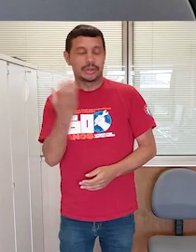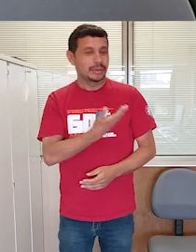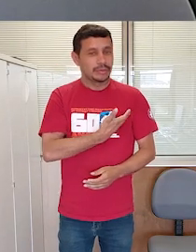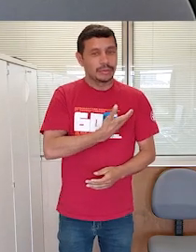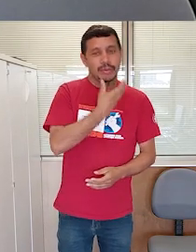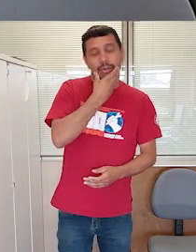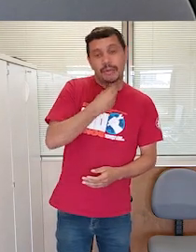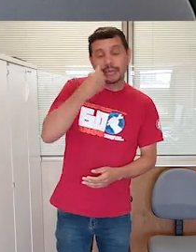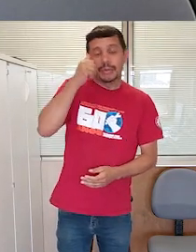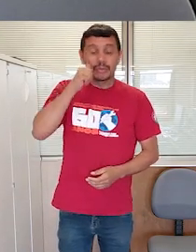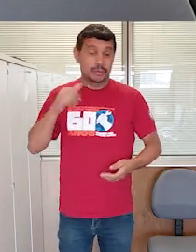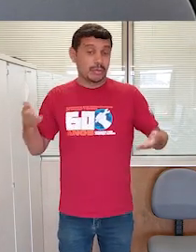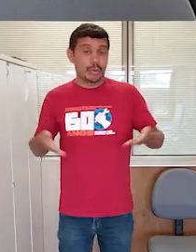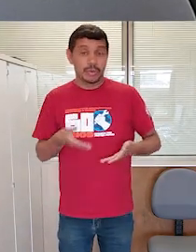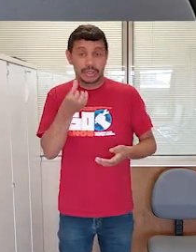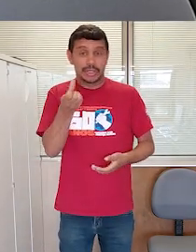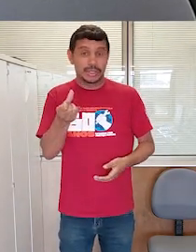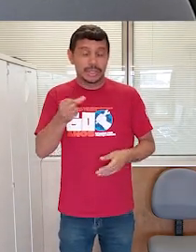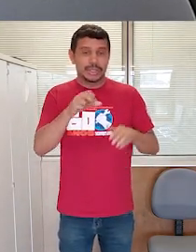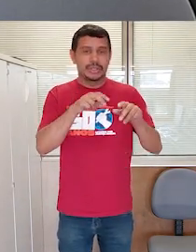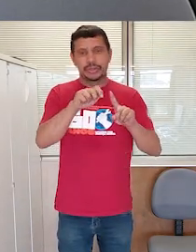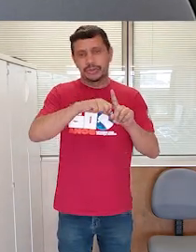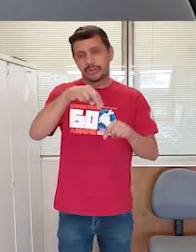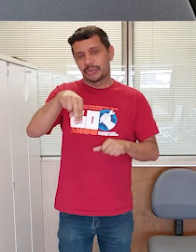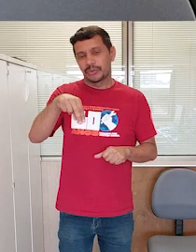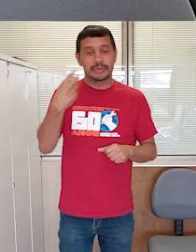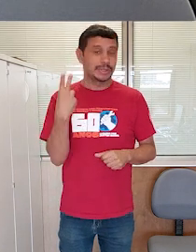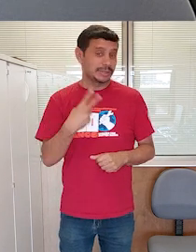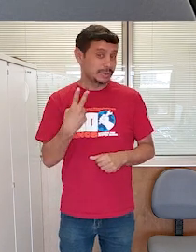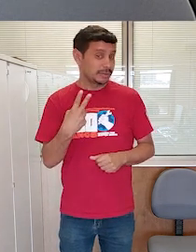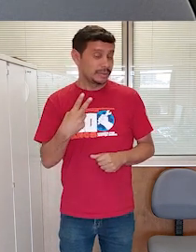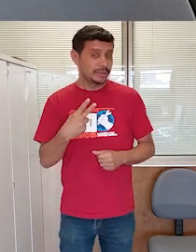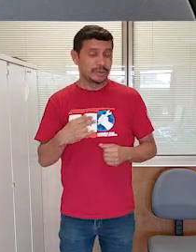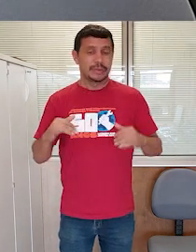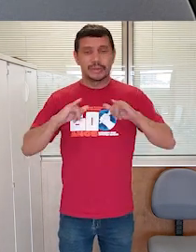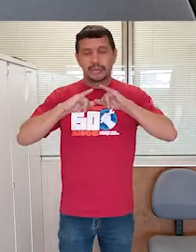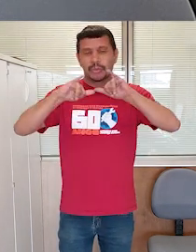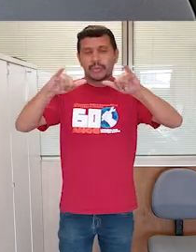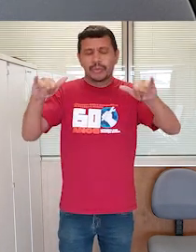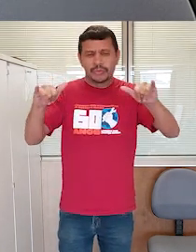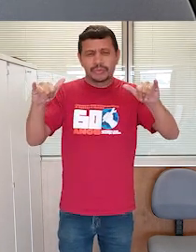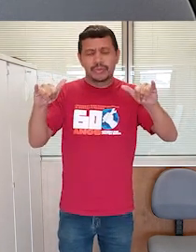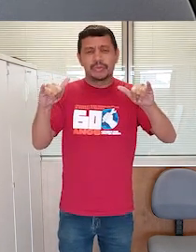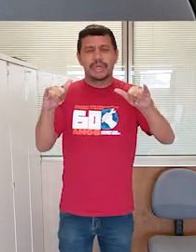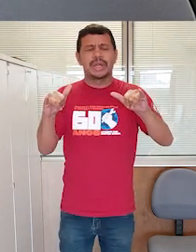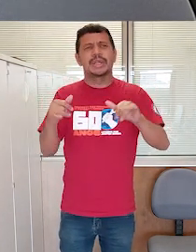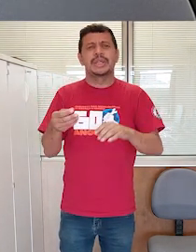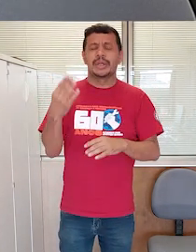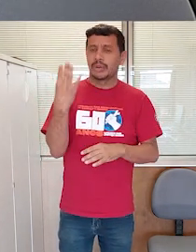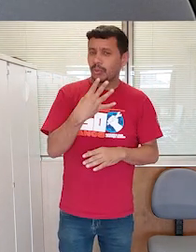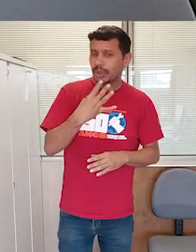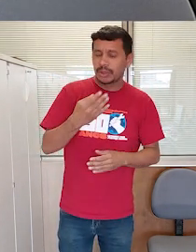Olá, companheiros, olá, companheiras. Hoje, dia 6 de novembro, segunda-feira, informá-los que na